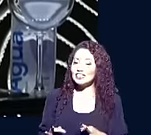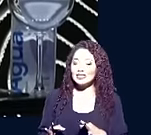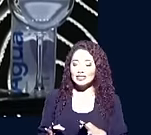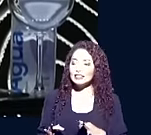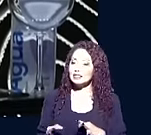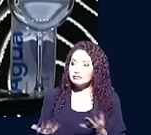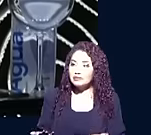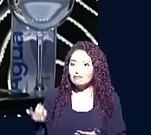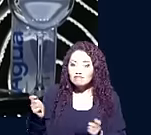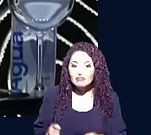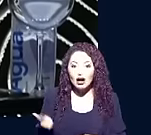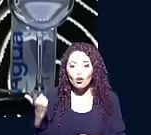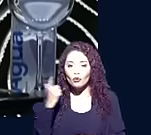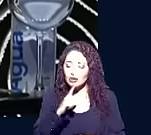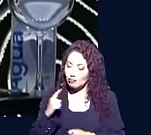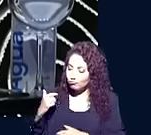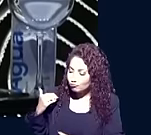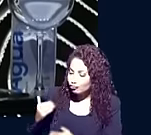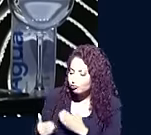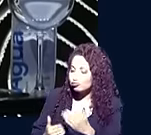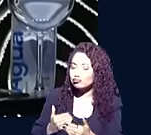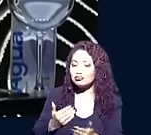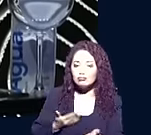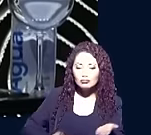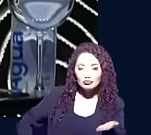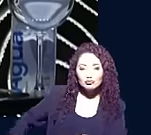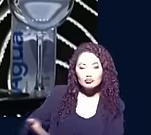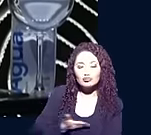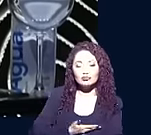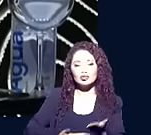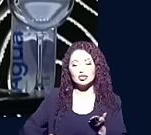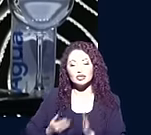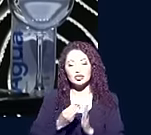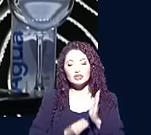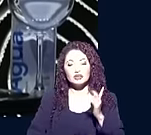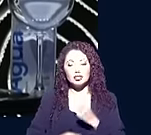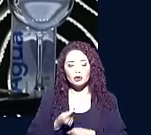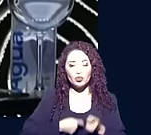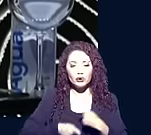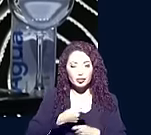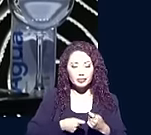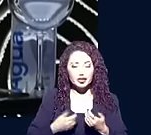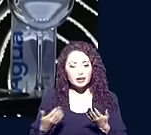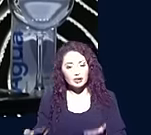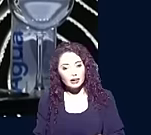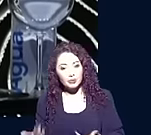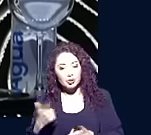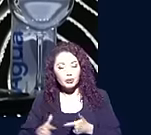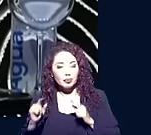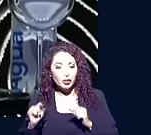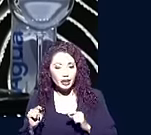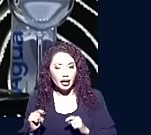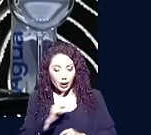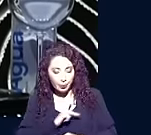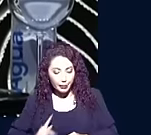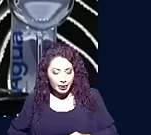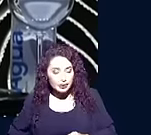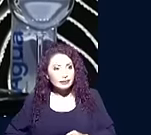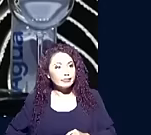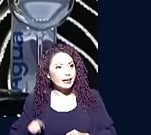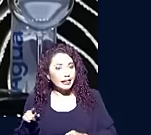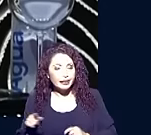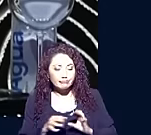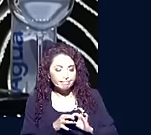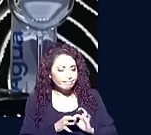fluido nessa agenda Econômica O problema é que o ministro da Fazenda foi recentemente desautorizado pelo presidente da república que diz que será muito